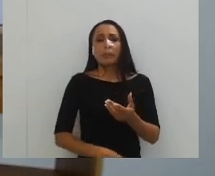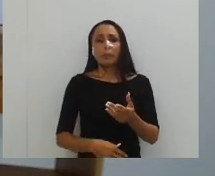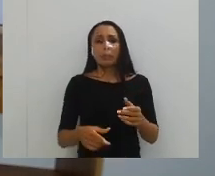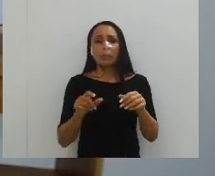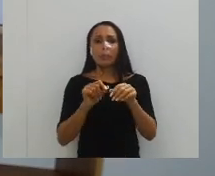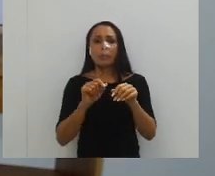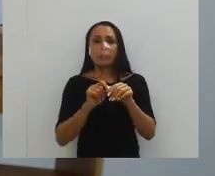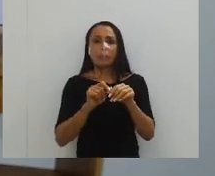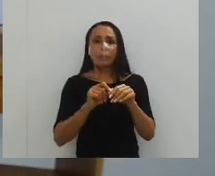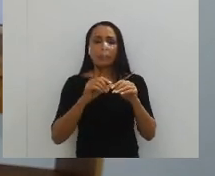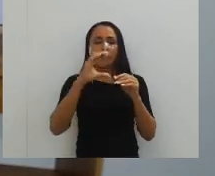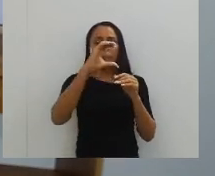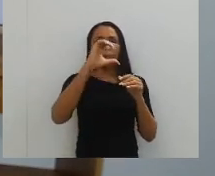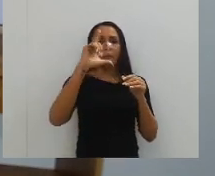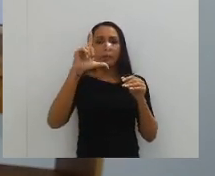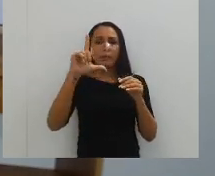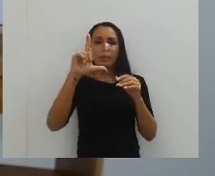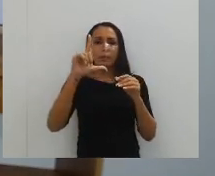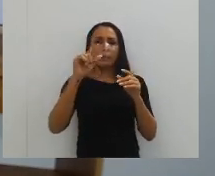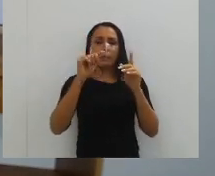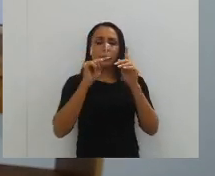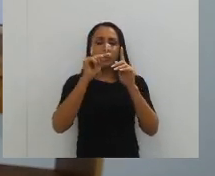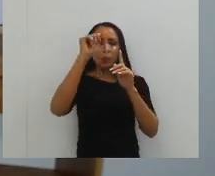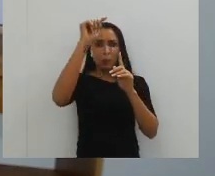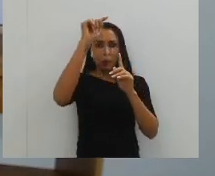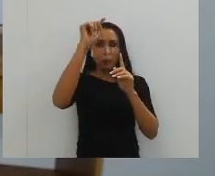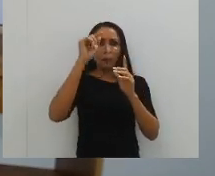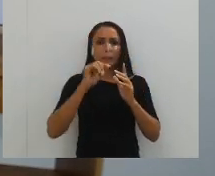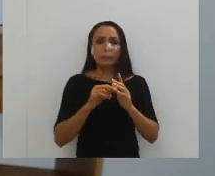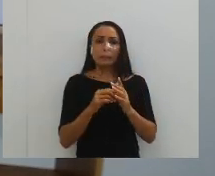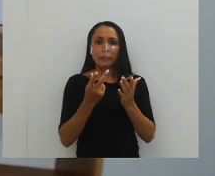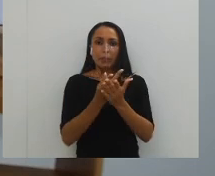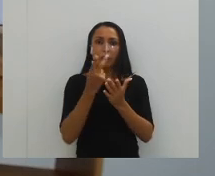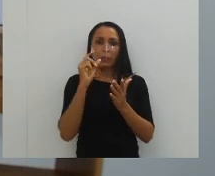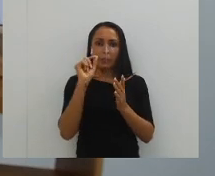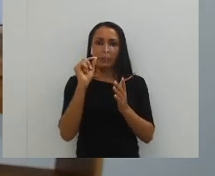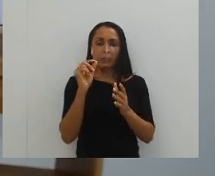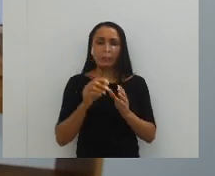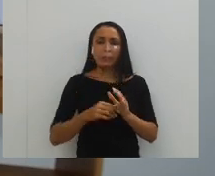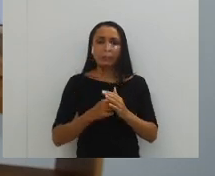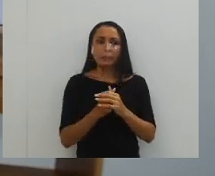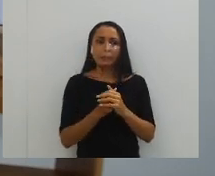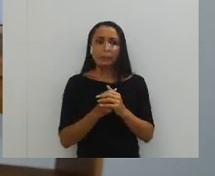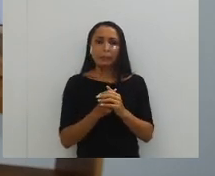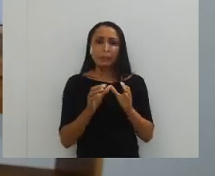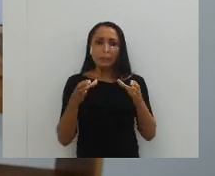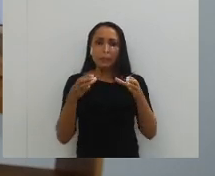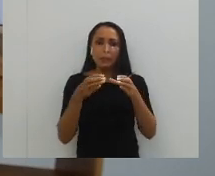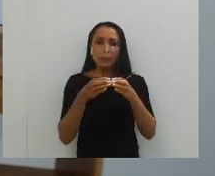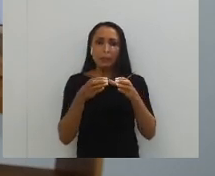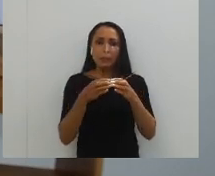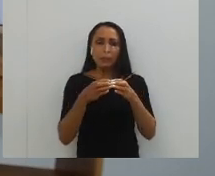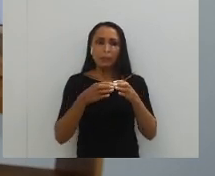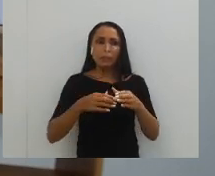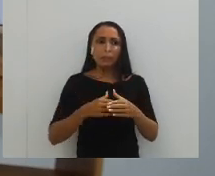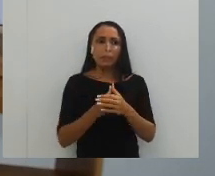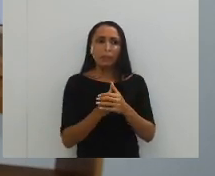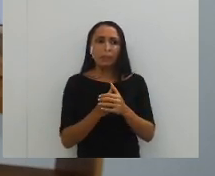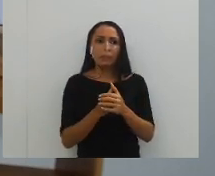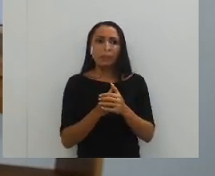classificação subindo de espécie para gênero. Vê o que acontece. Um conjunto de espécie forma um